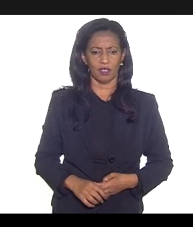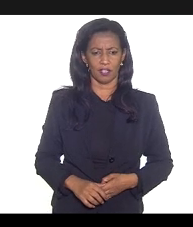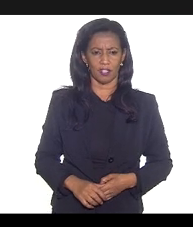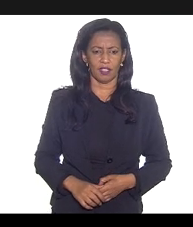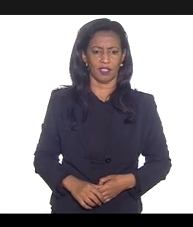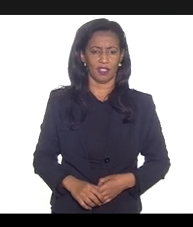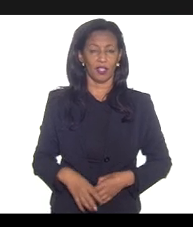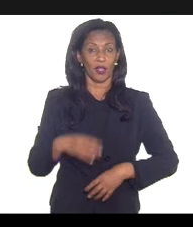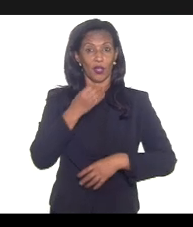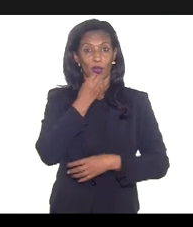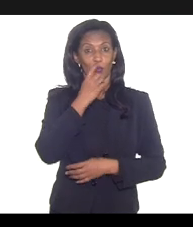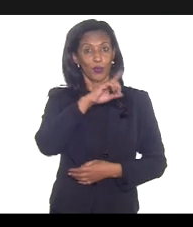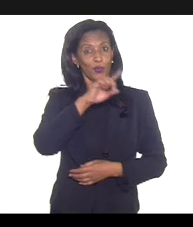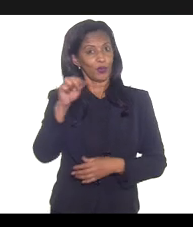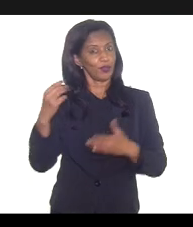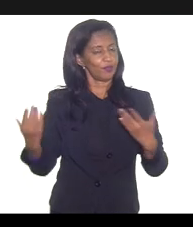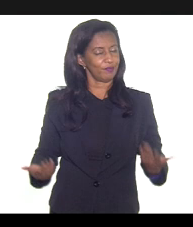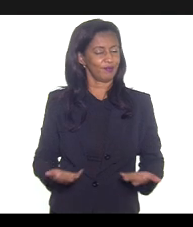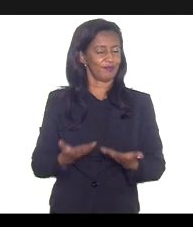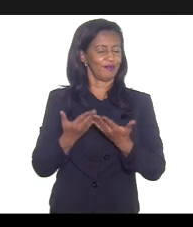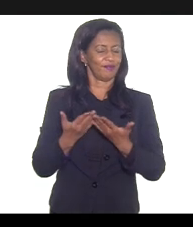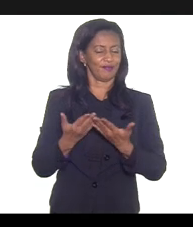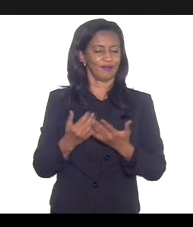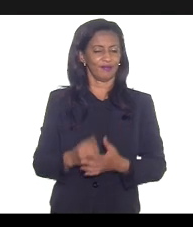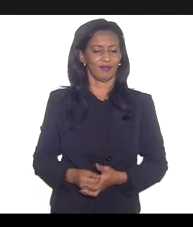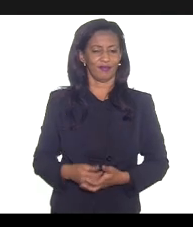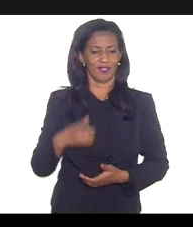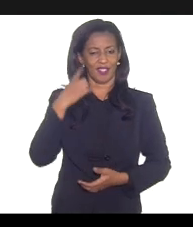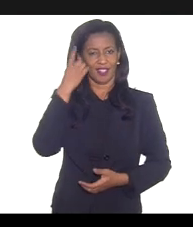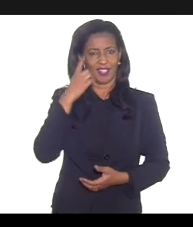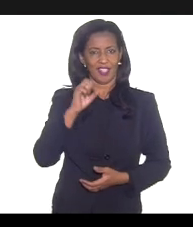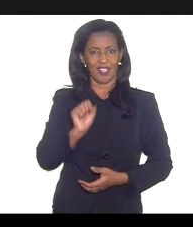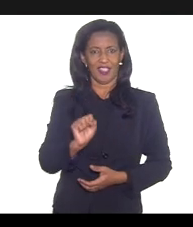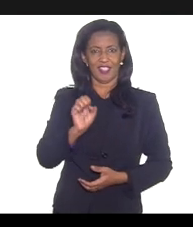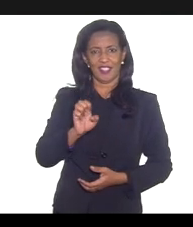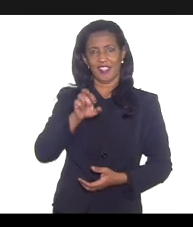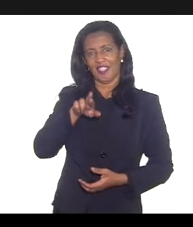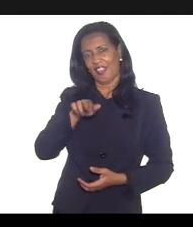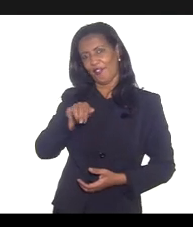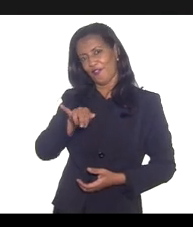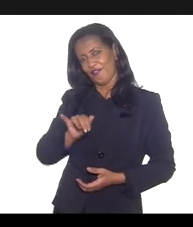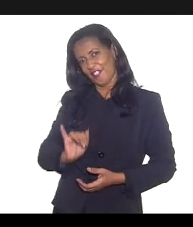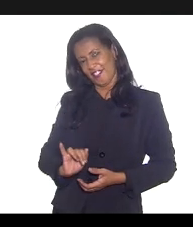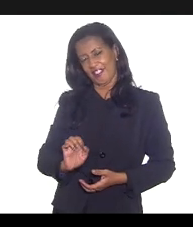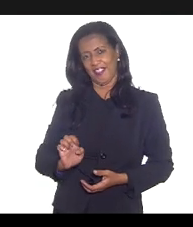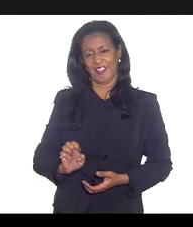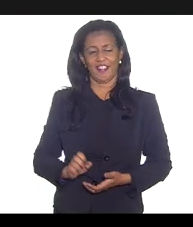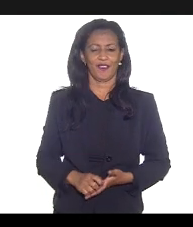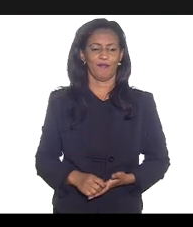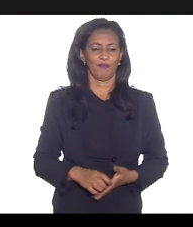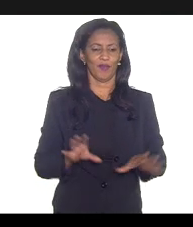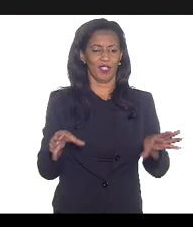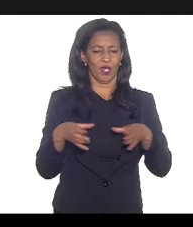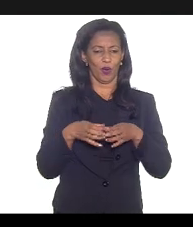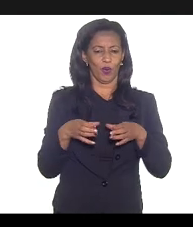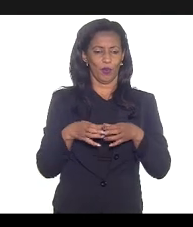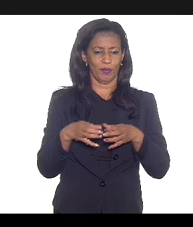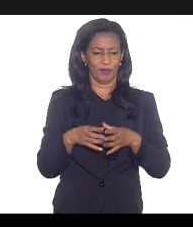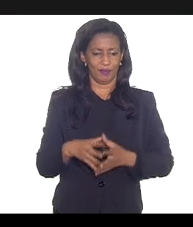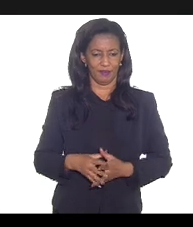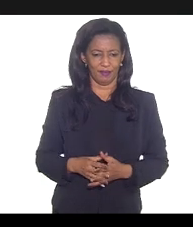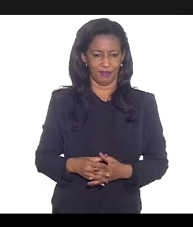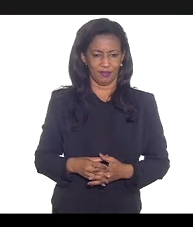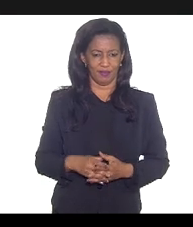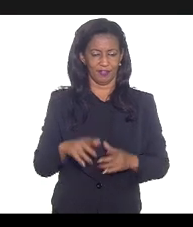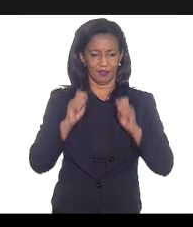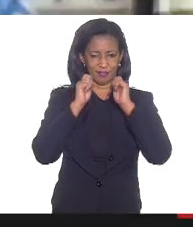Bom dia a todos. Cumprimentar em nome do deputado Flávio Serafim, todos da comissão e